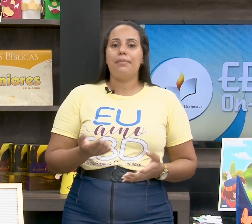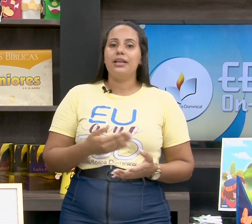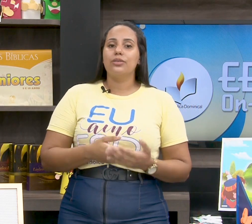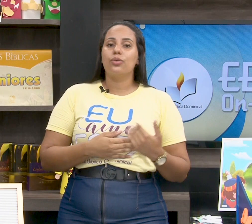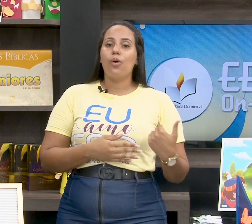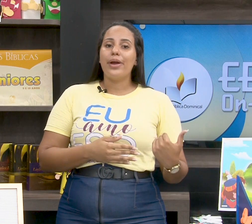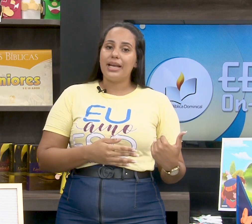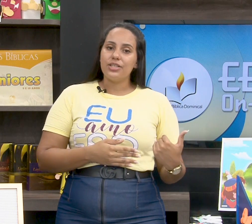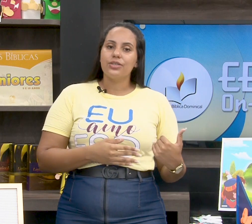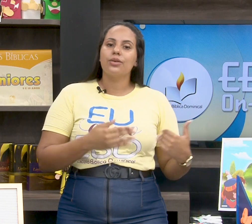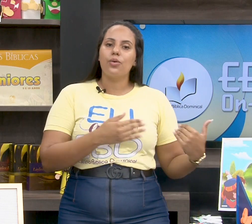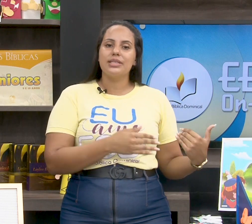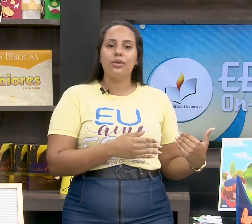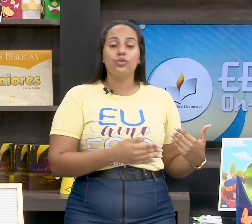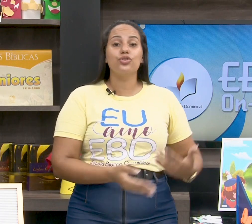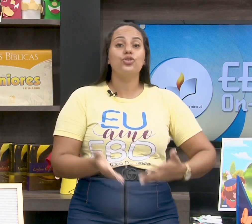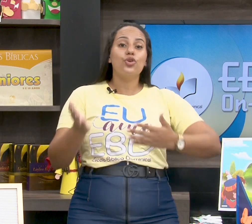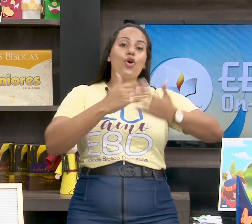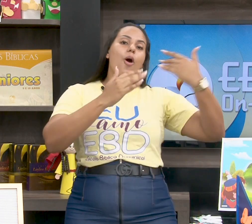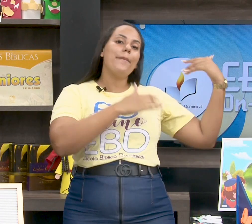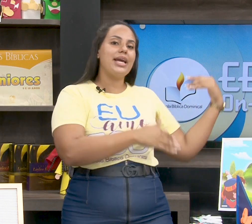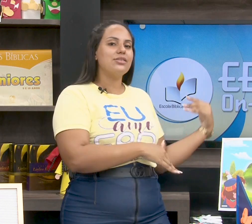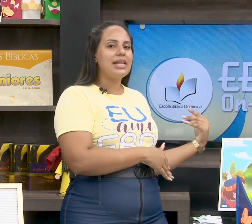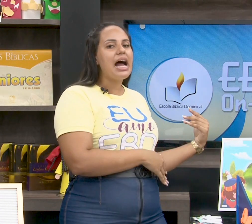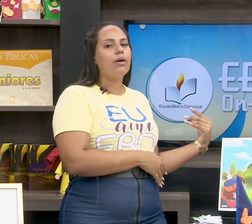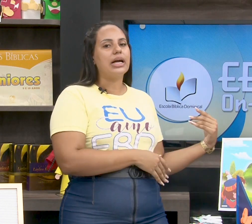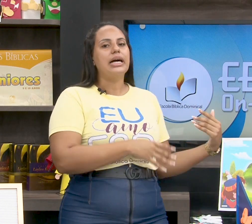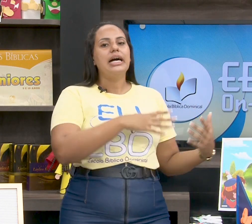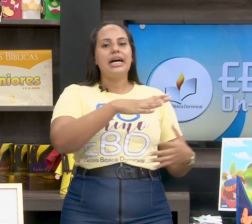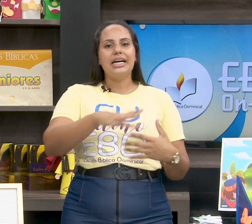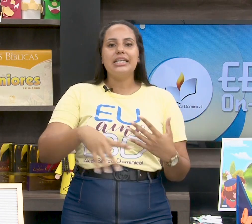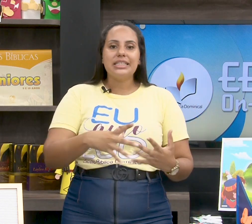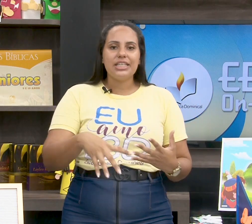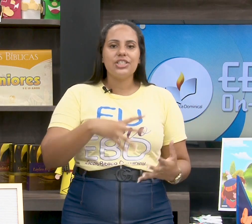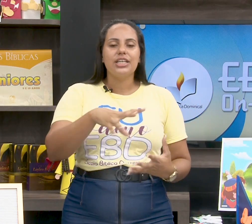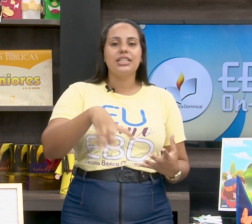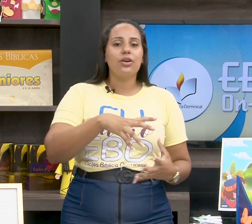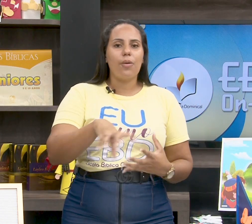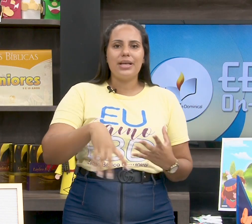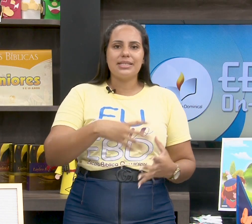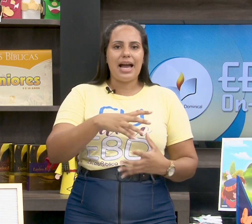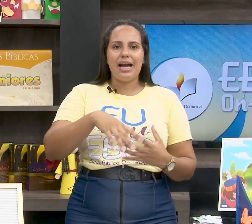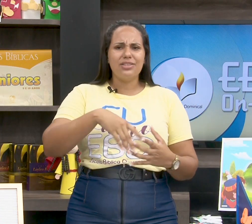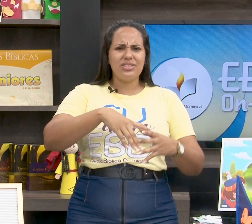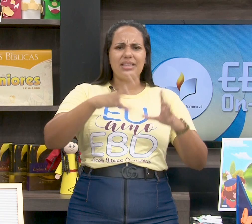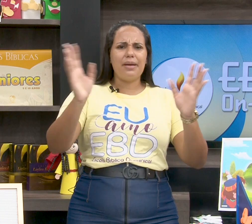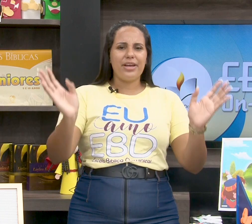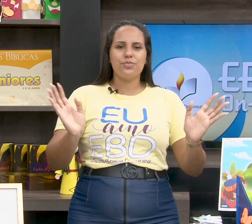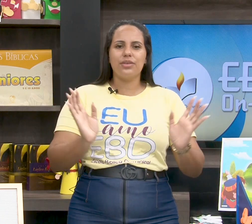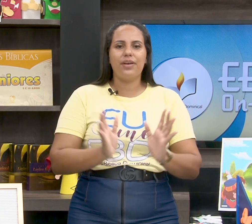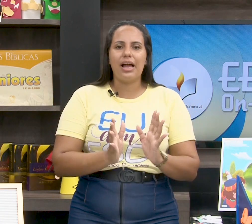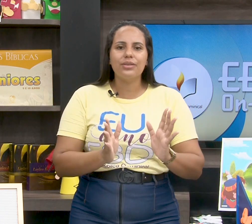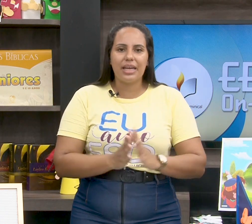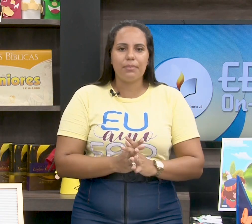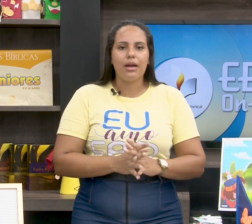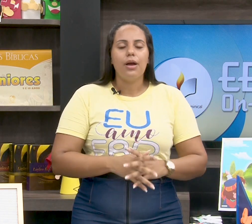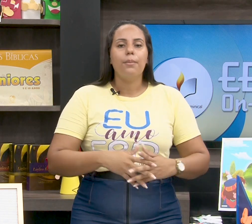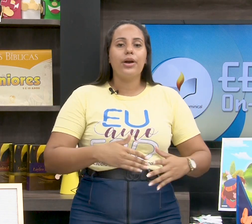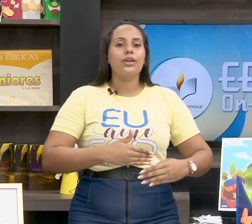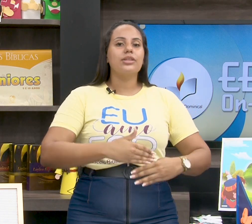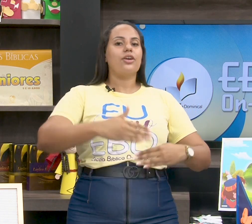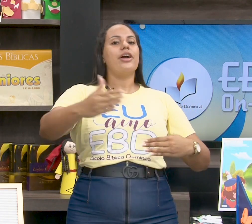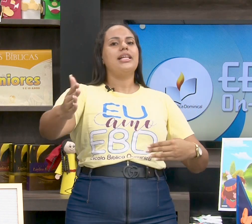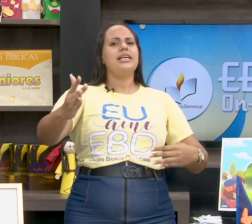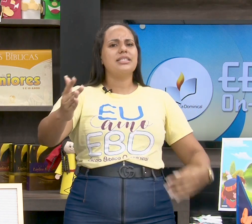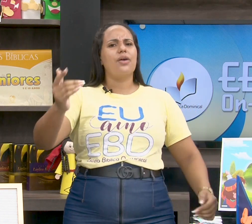estar trabalhando com eles, com os alunos, no começo da aula, antes de começar, antes até mesmo de falar o tema,